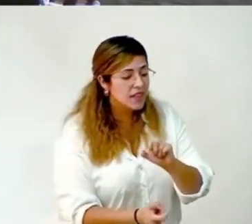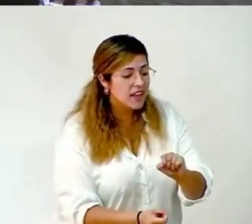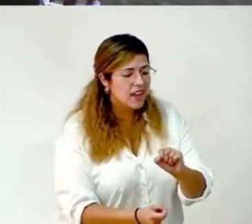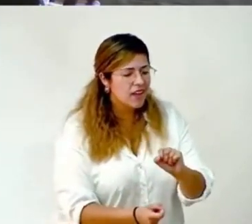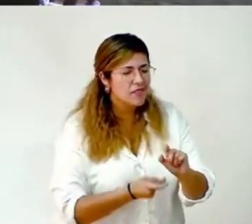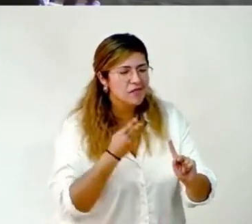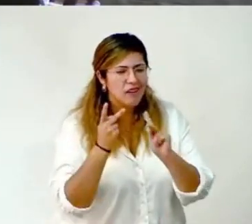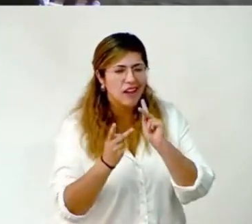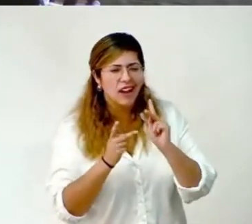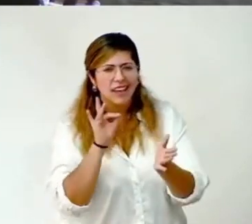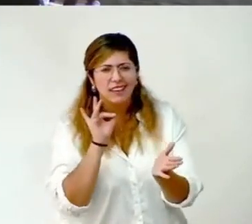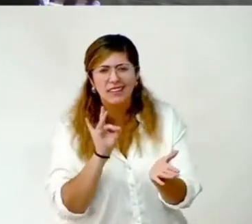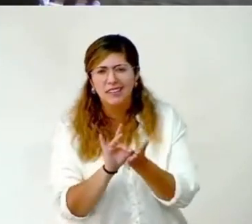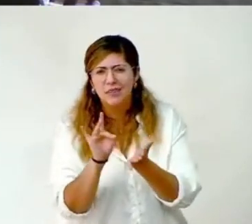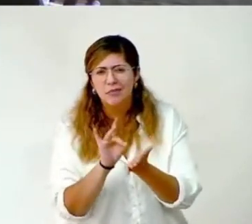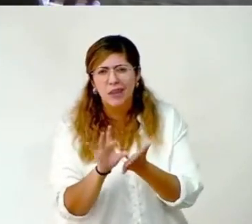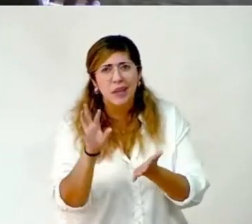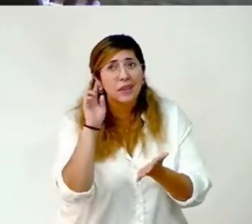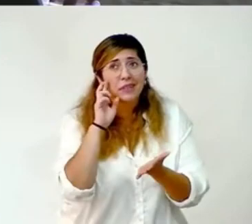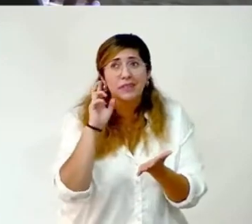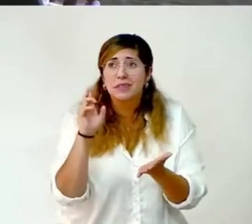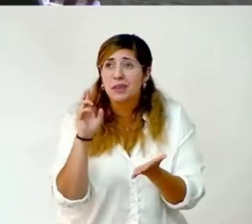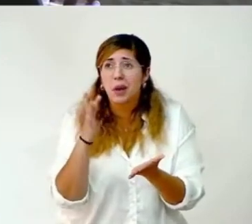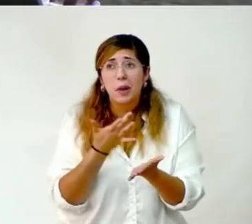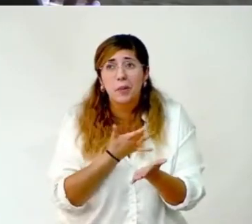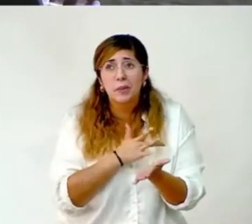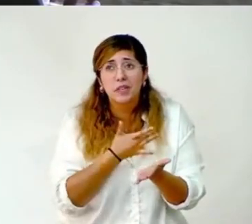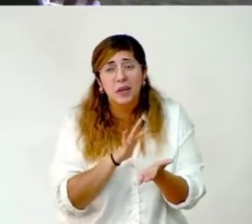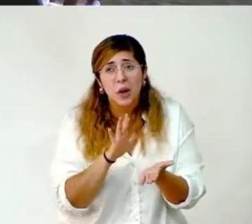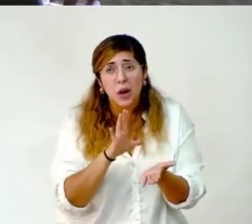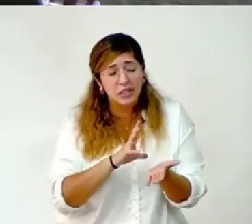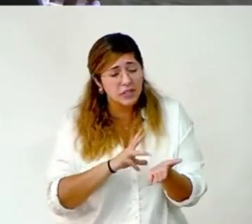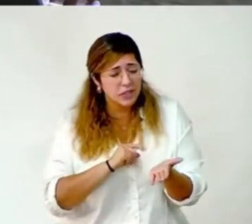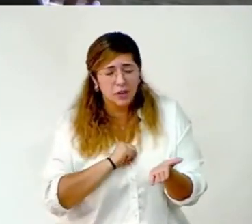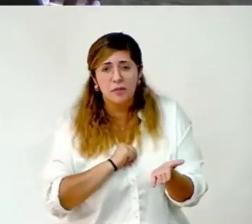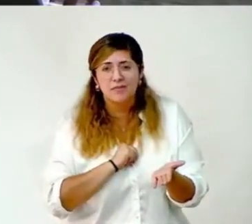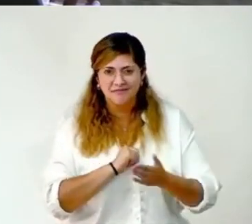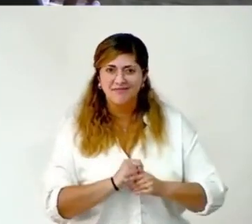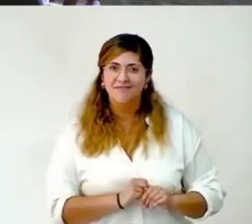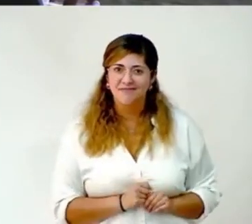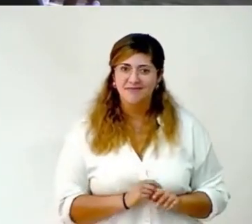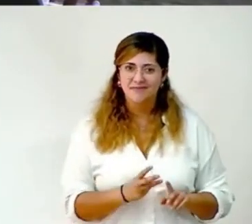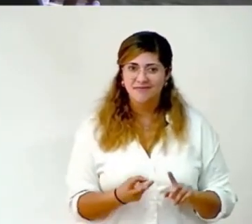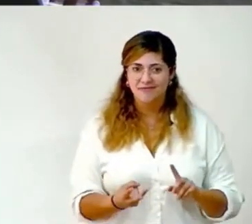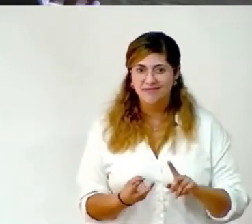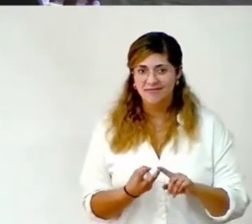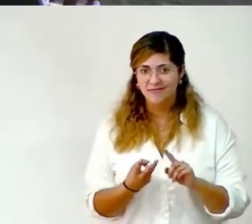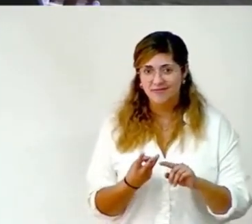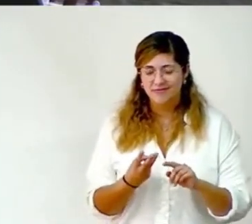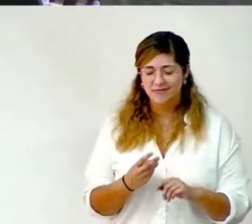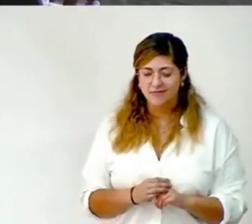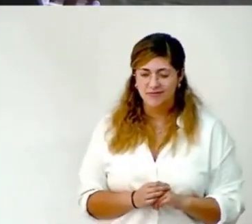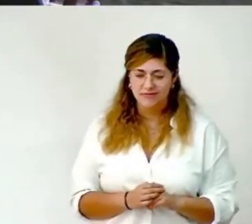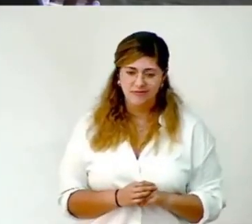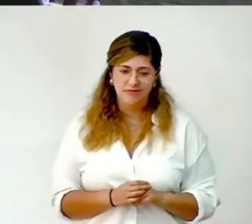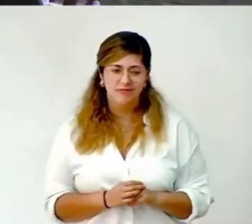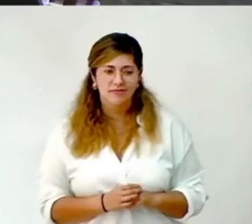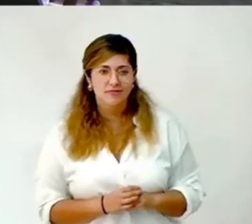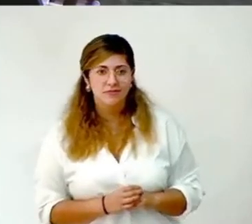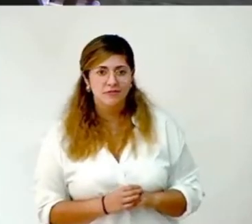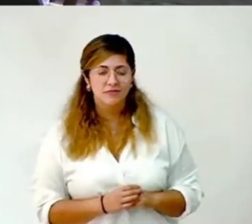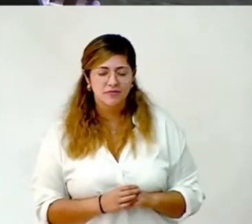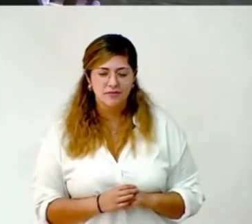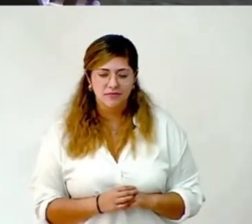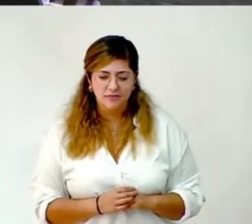O amor de Deus. Existe também uma confusão, em quinto lugar. E a confusão é confundir